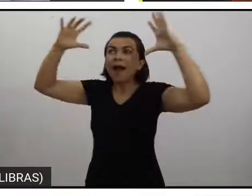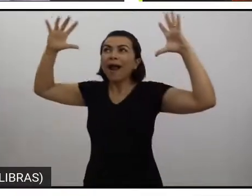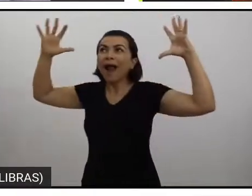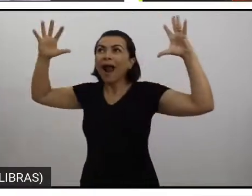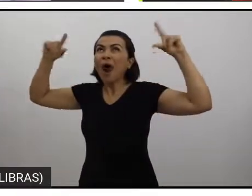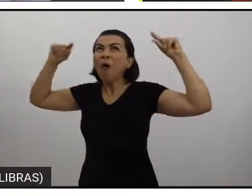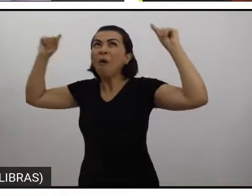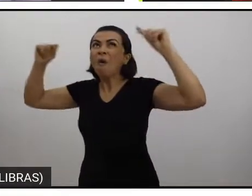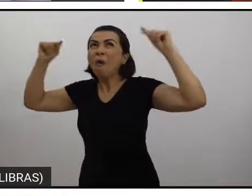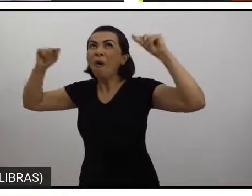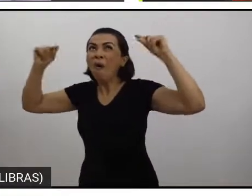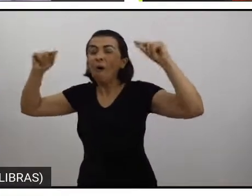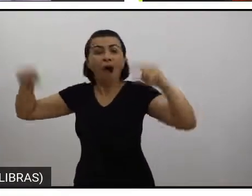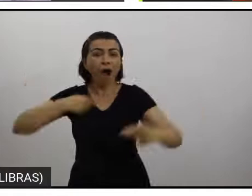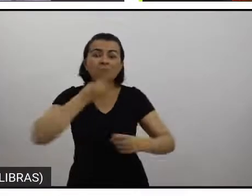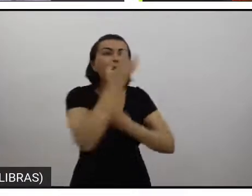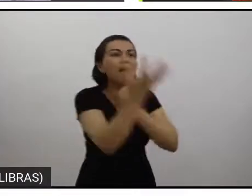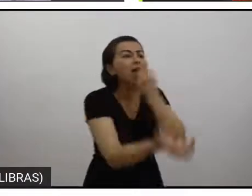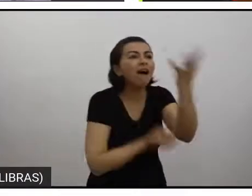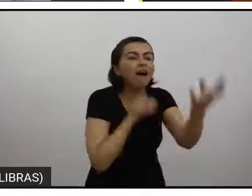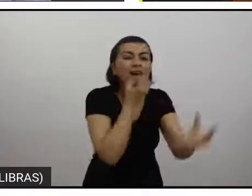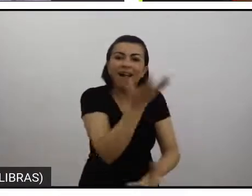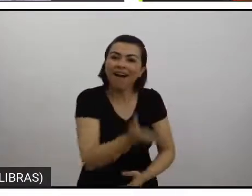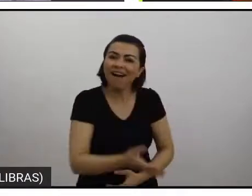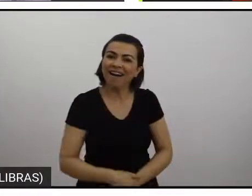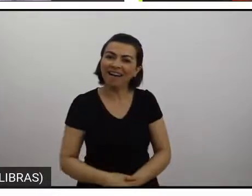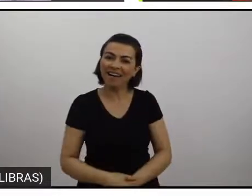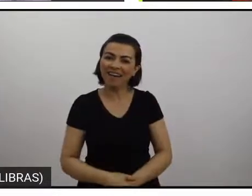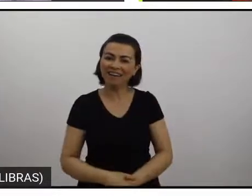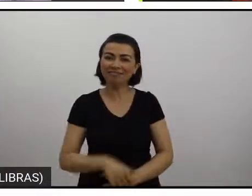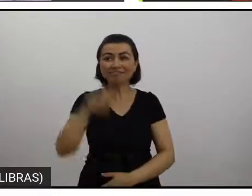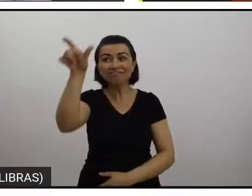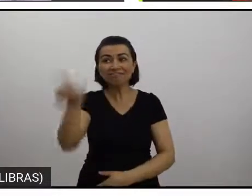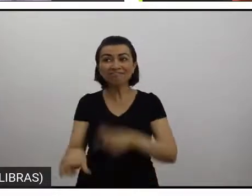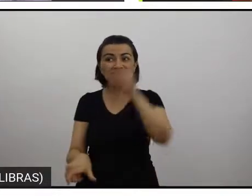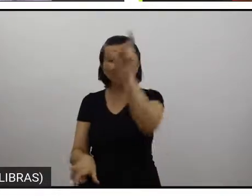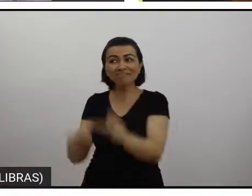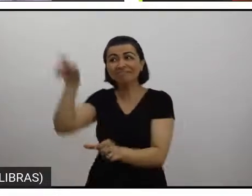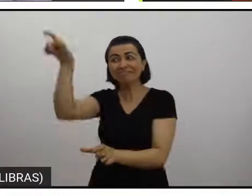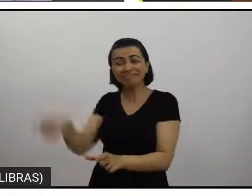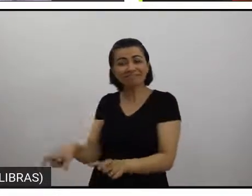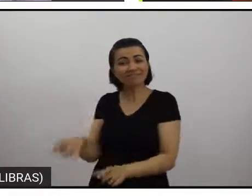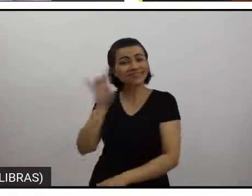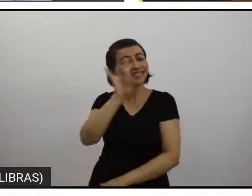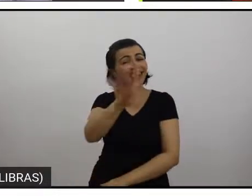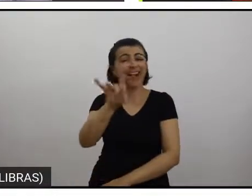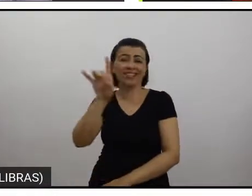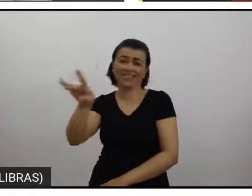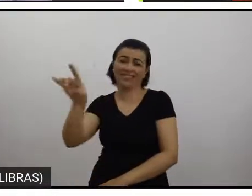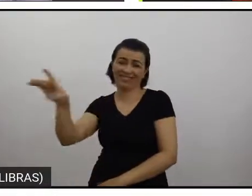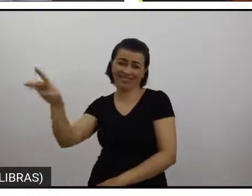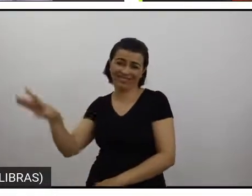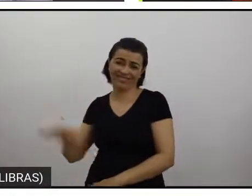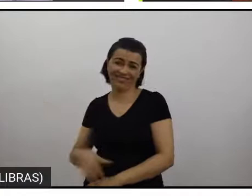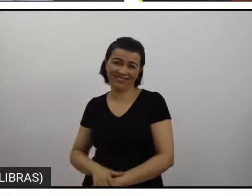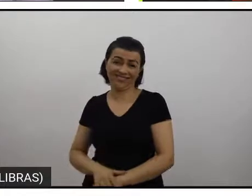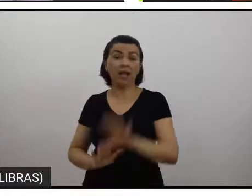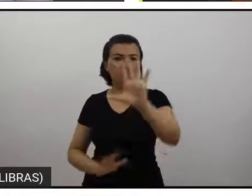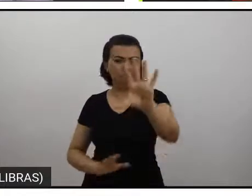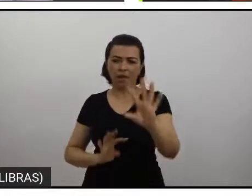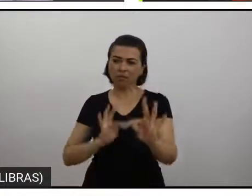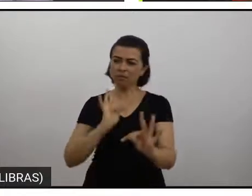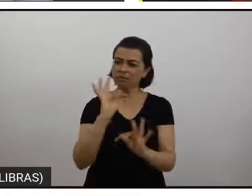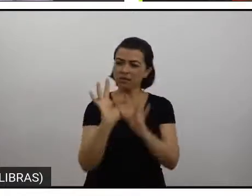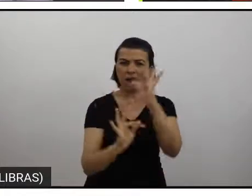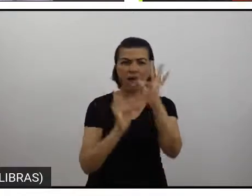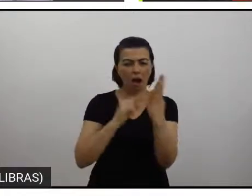de uma certa maneira muito essencial, muito cru, né? Porque as ferramentas eram muito básicas. Mas aquele